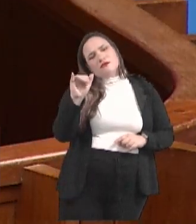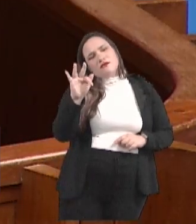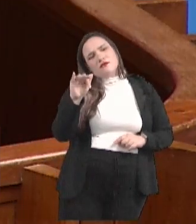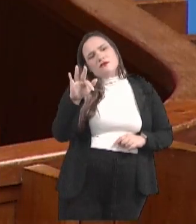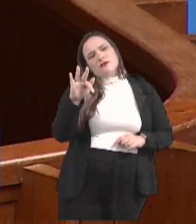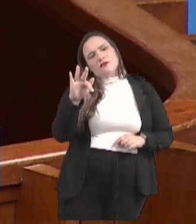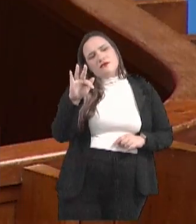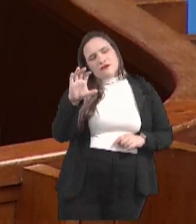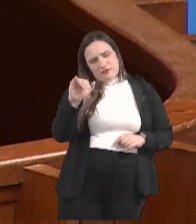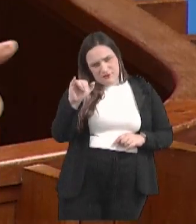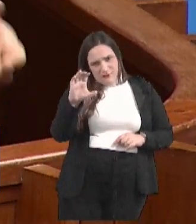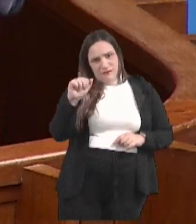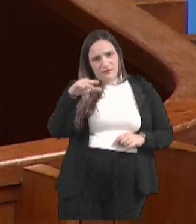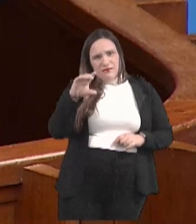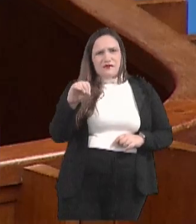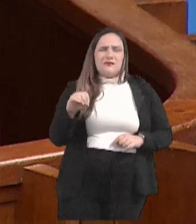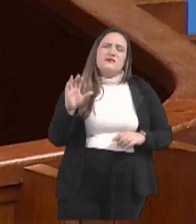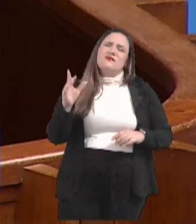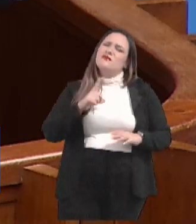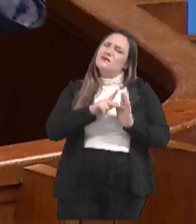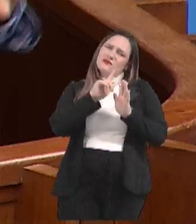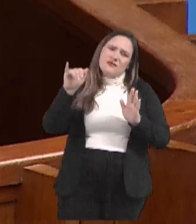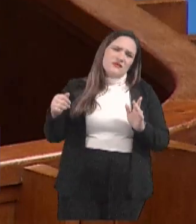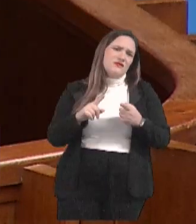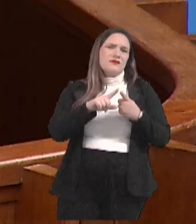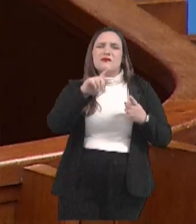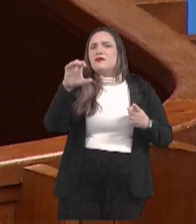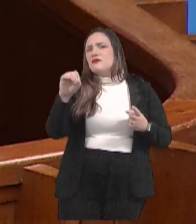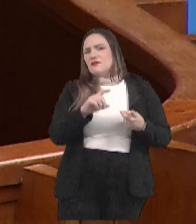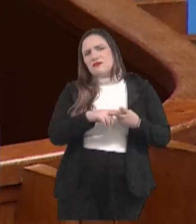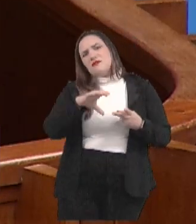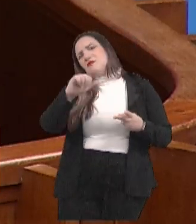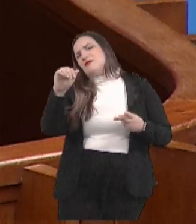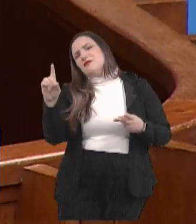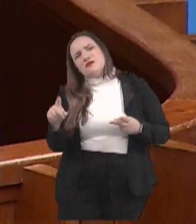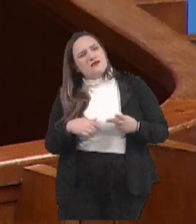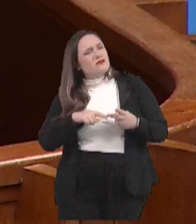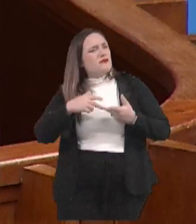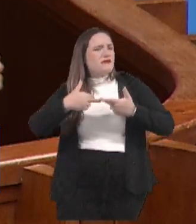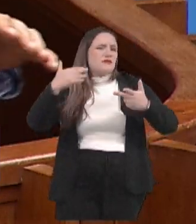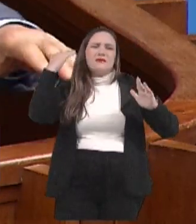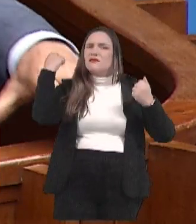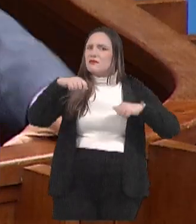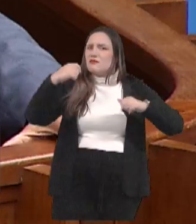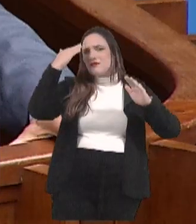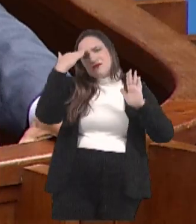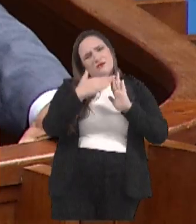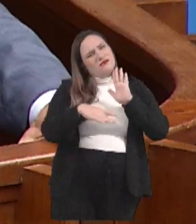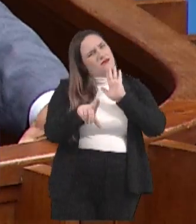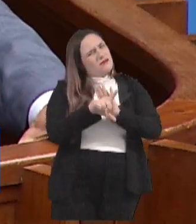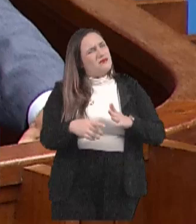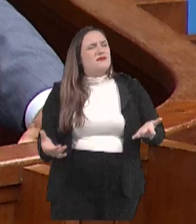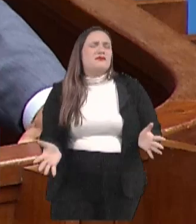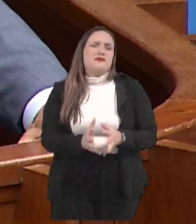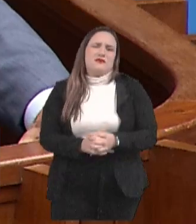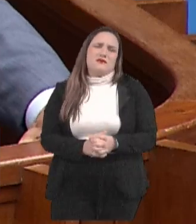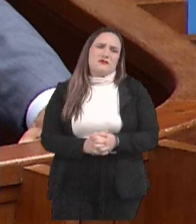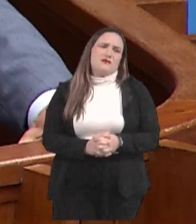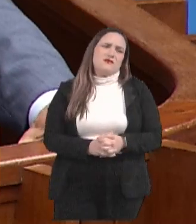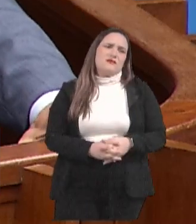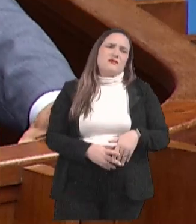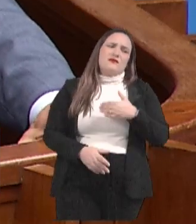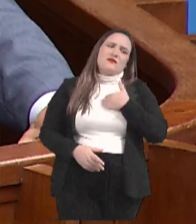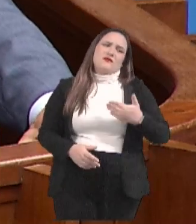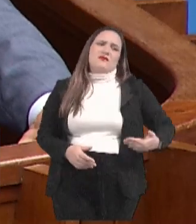CAR, existe isso, existe aquilo para você cumprir. E hoje, o governo federal, estava